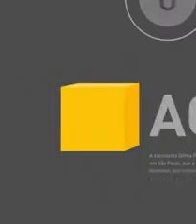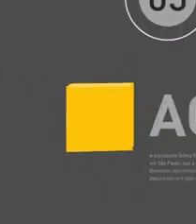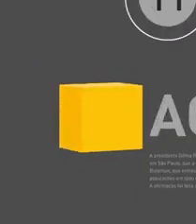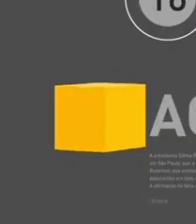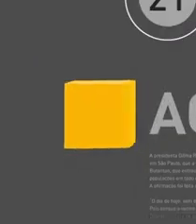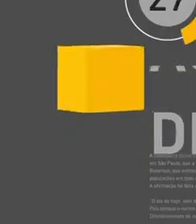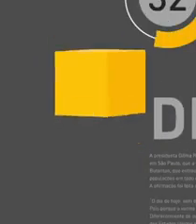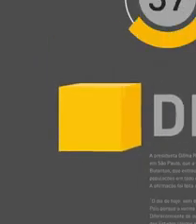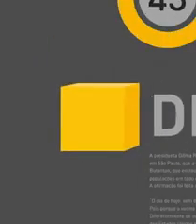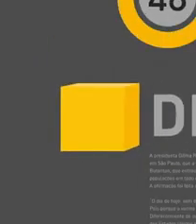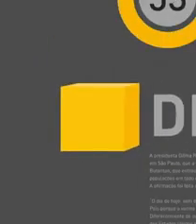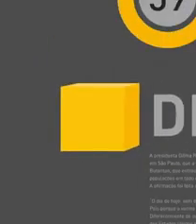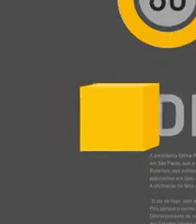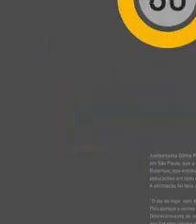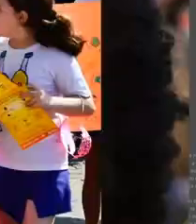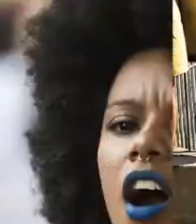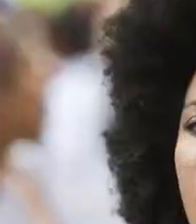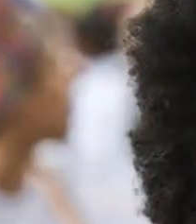o